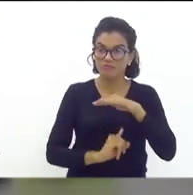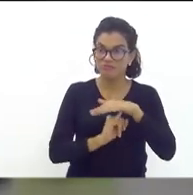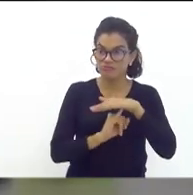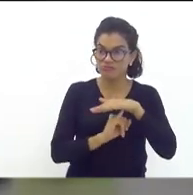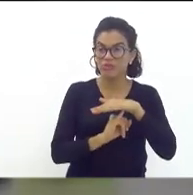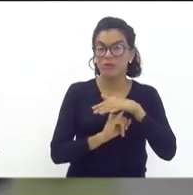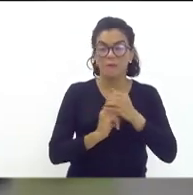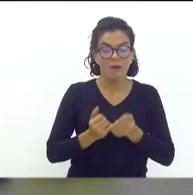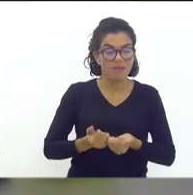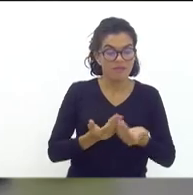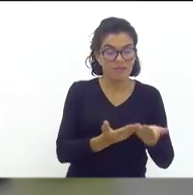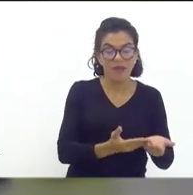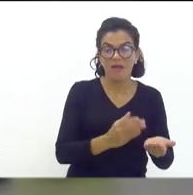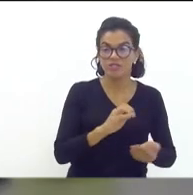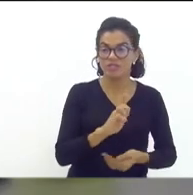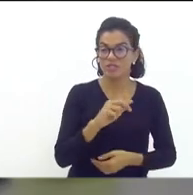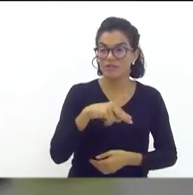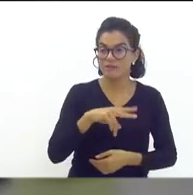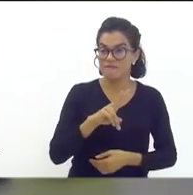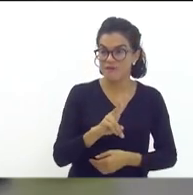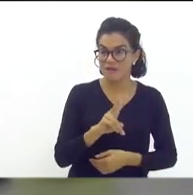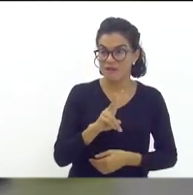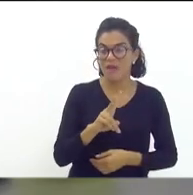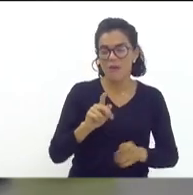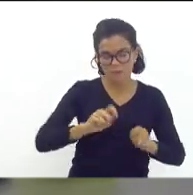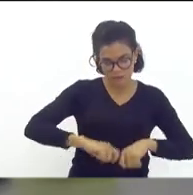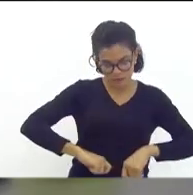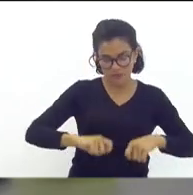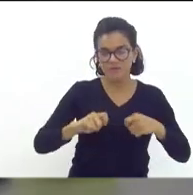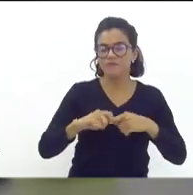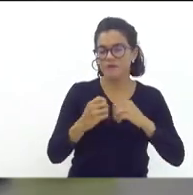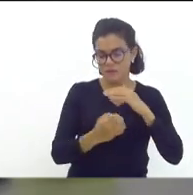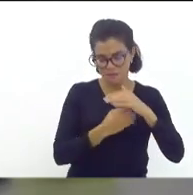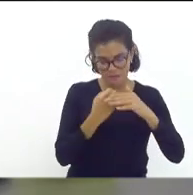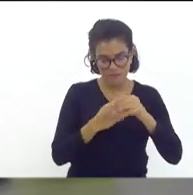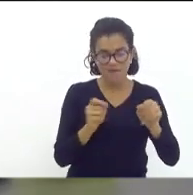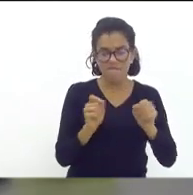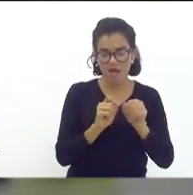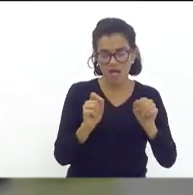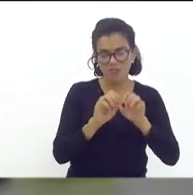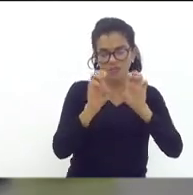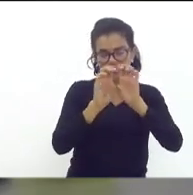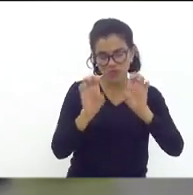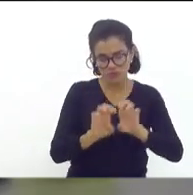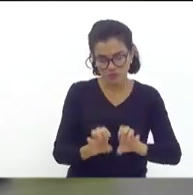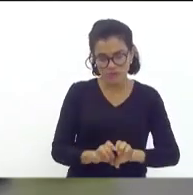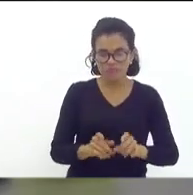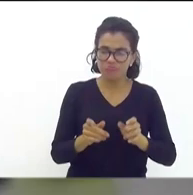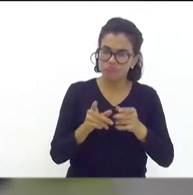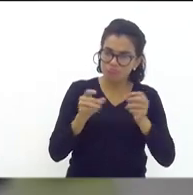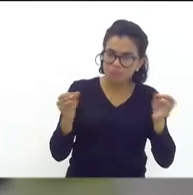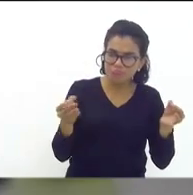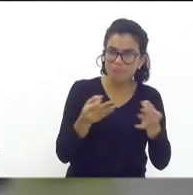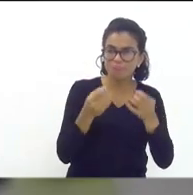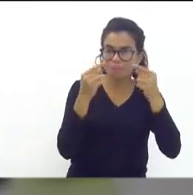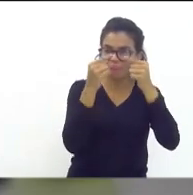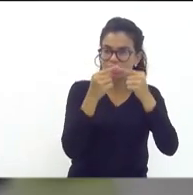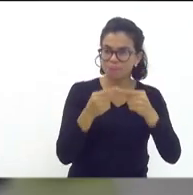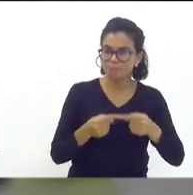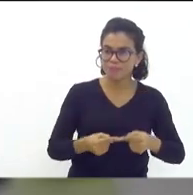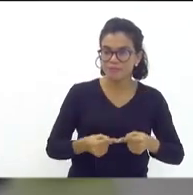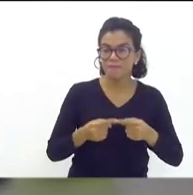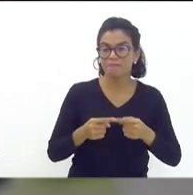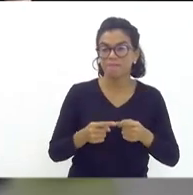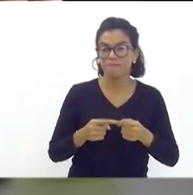GNV aonde não tem é possível E aí a agência faz toda uma reestruturação tarifária para isso o que a gente é